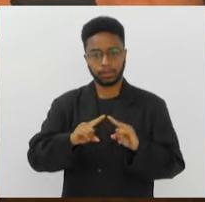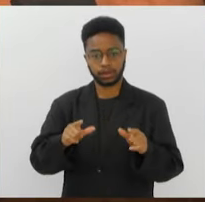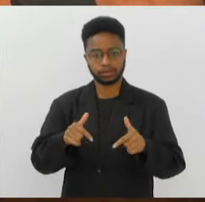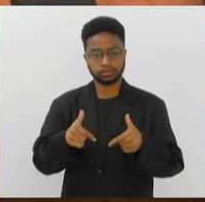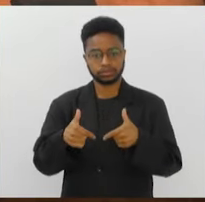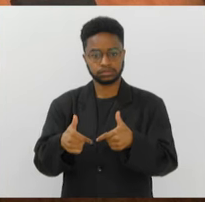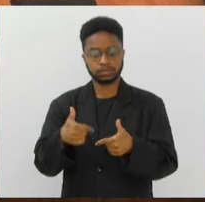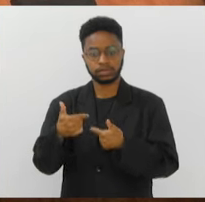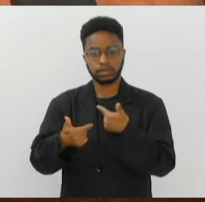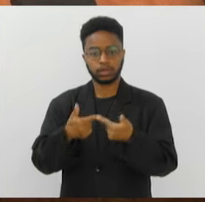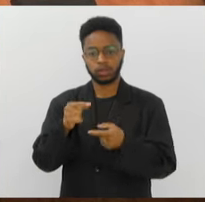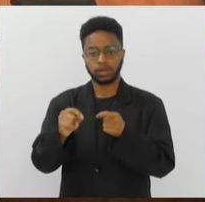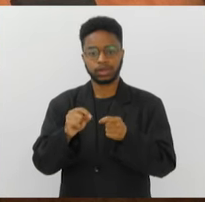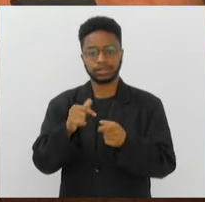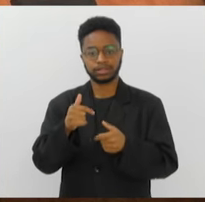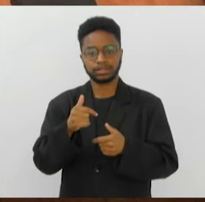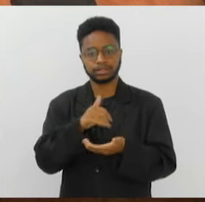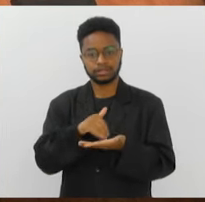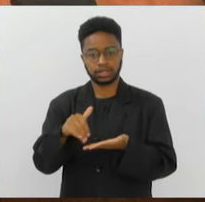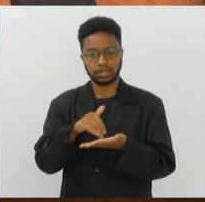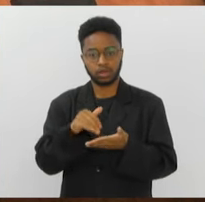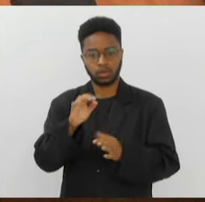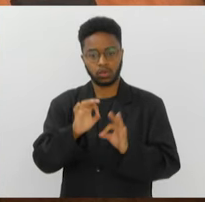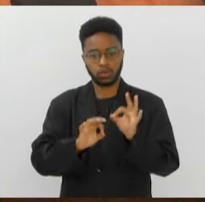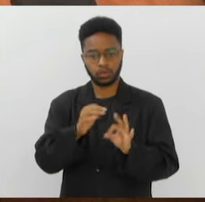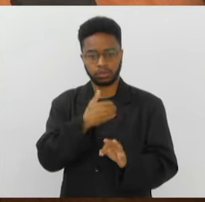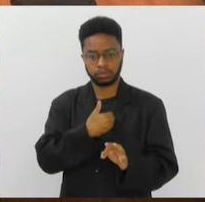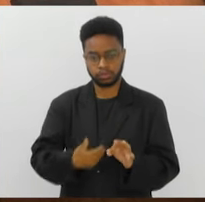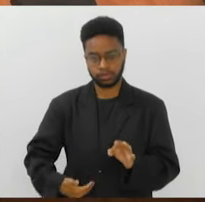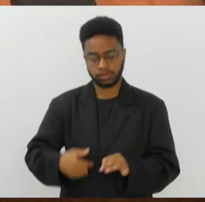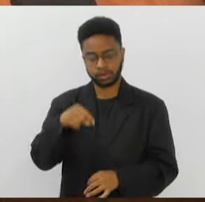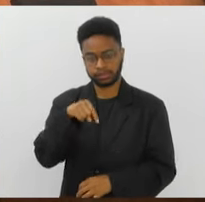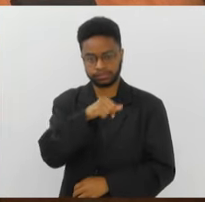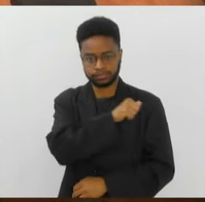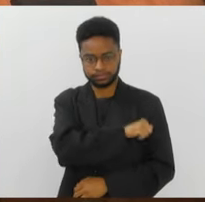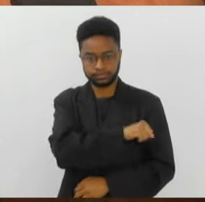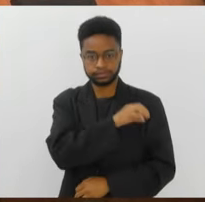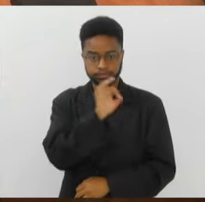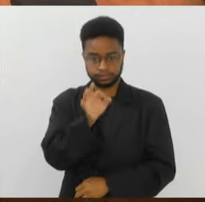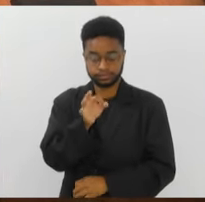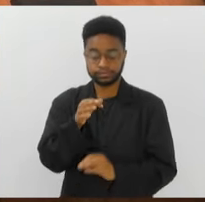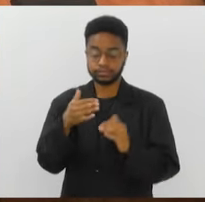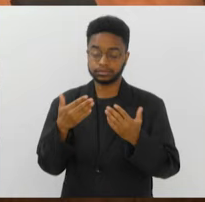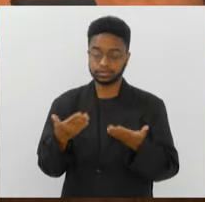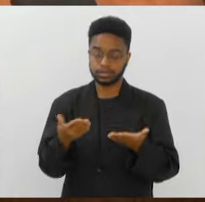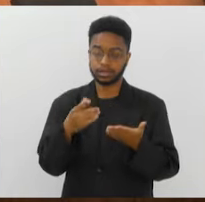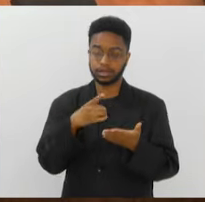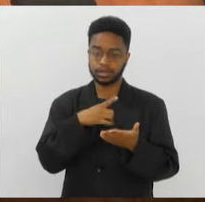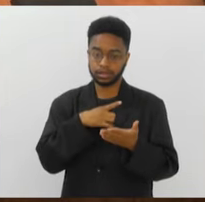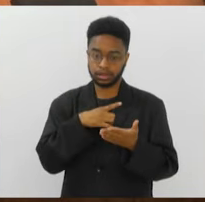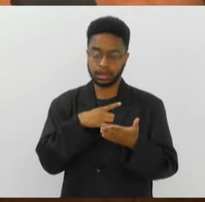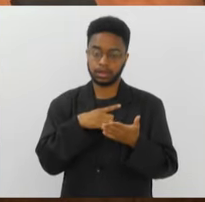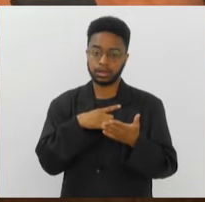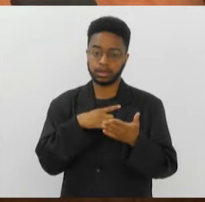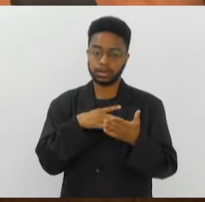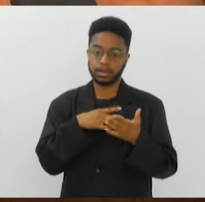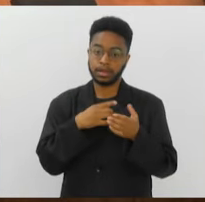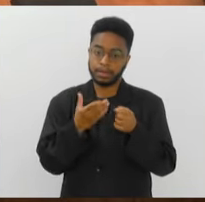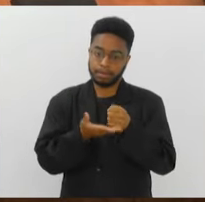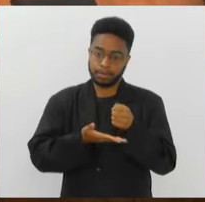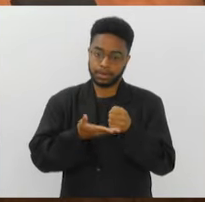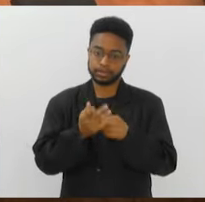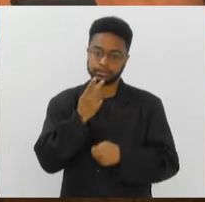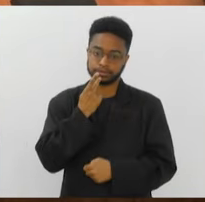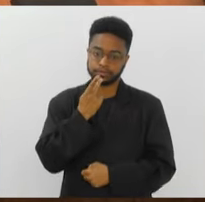função de secretário de Ordem Pública do Rio de Janeiro, né? E aí nós temos fundamento para falar,